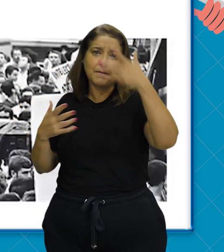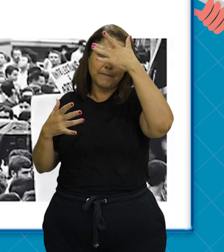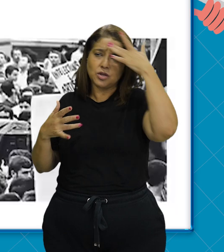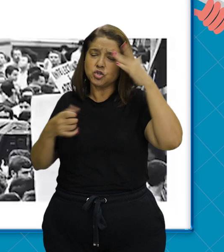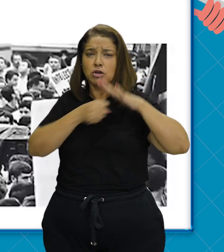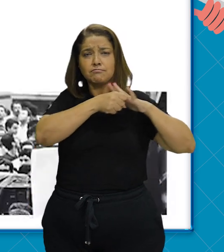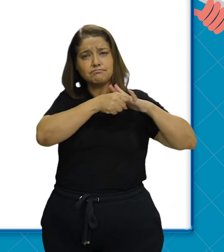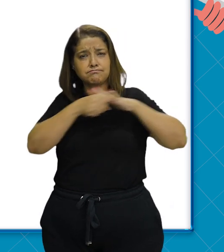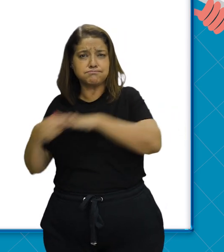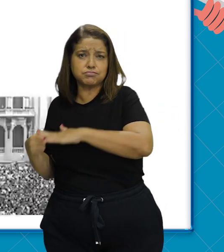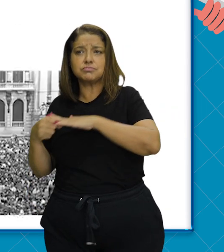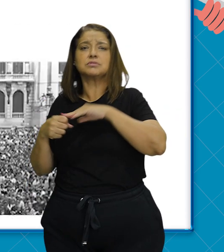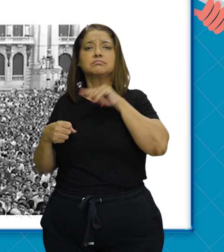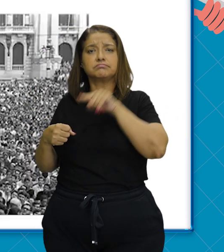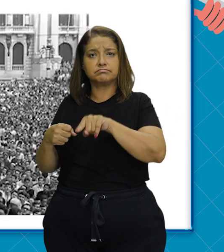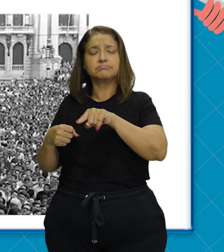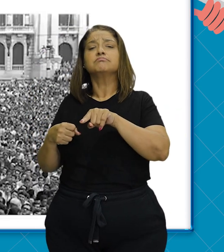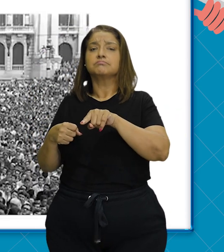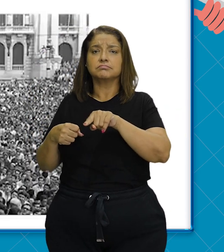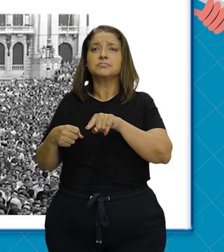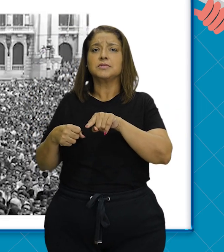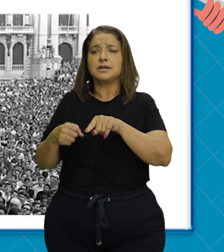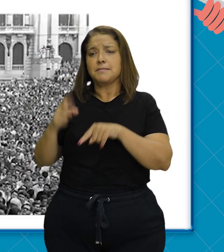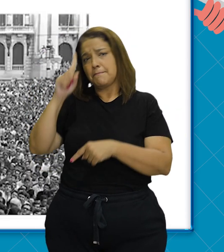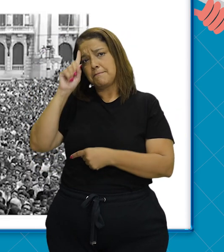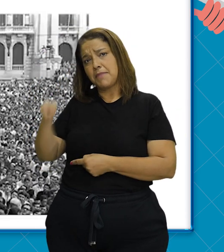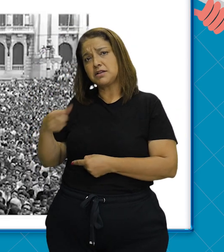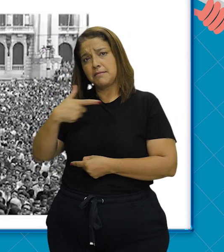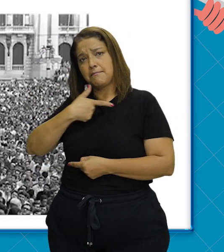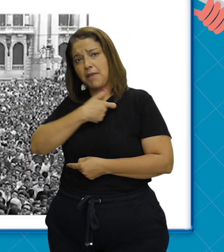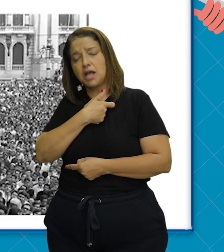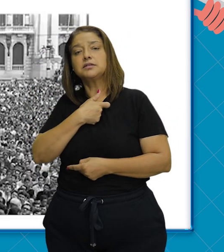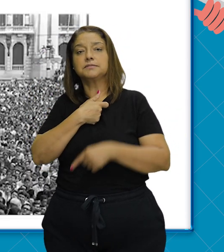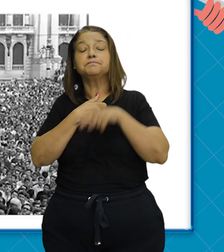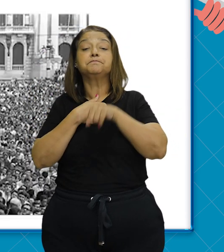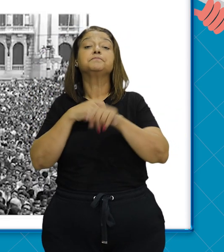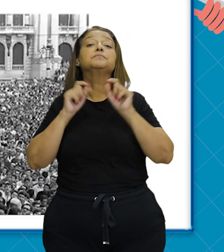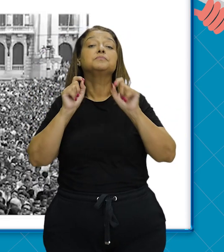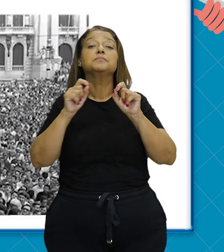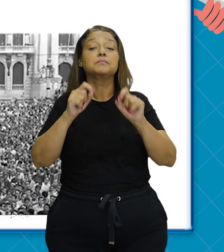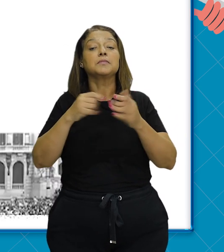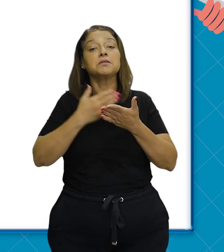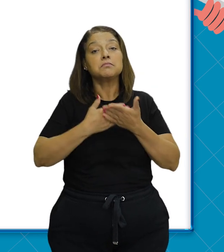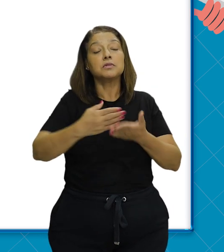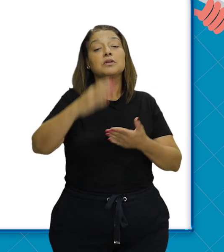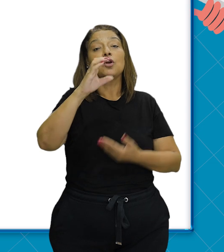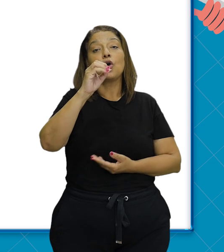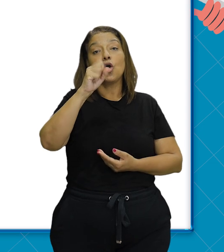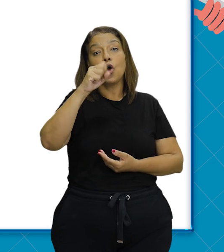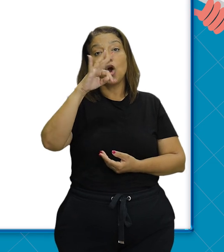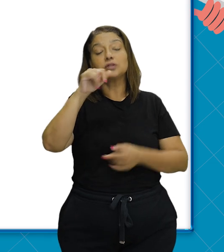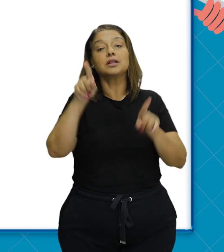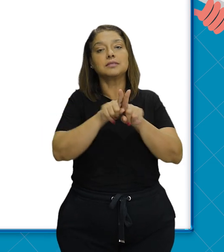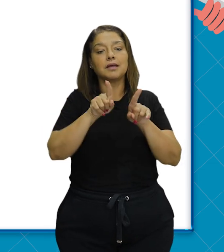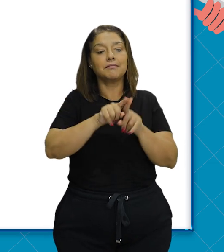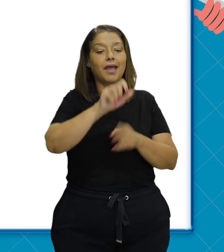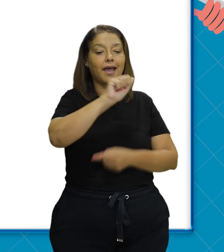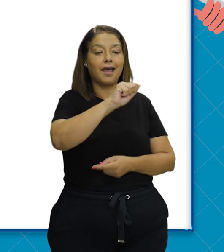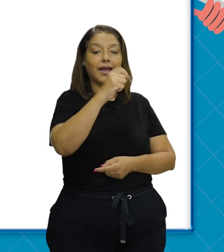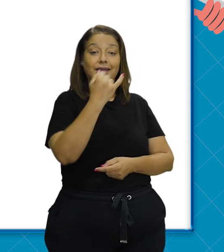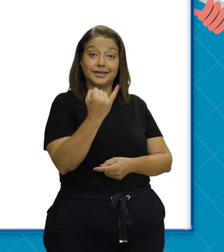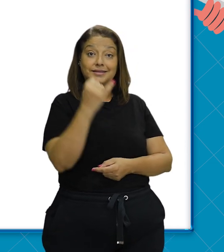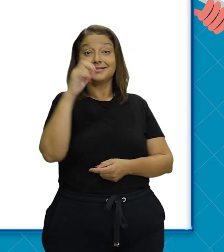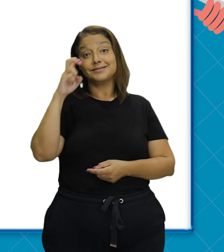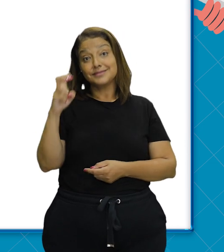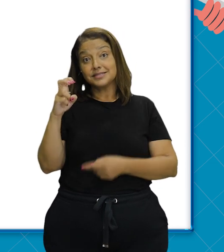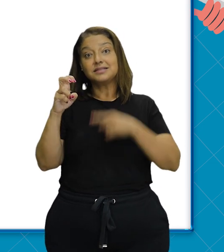repressão, sendo a maior dela a passeata dos 100 mil. Por seguinte, Costa e Silva ainda assinou o AI-5, o decreto mais